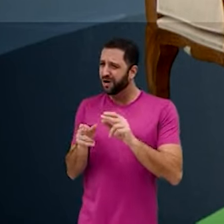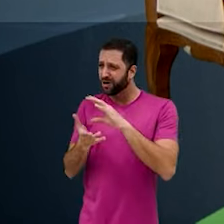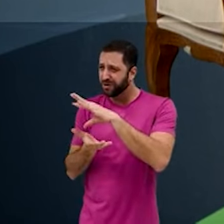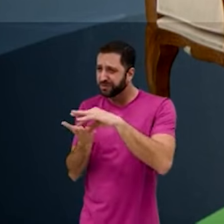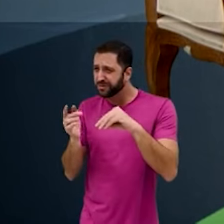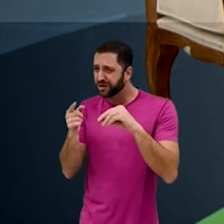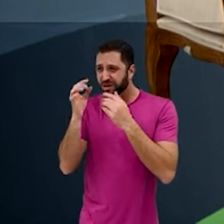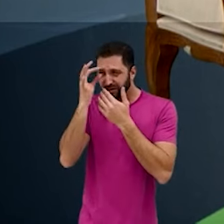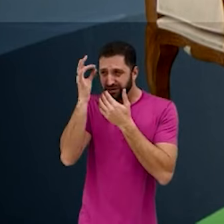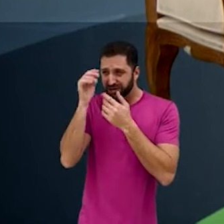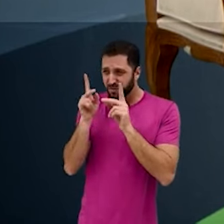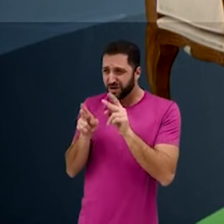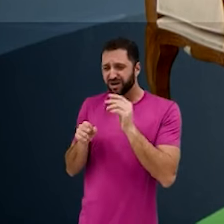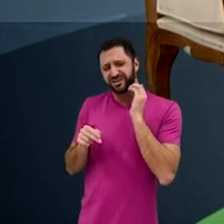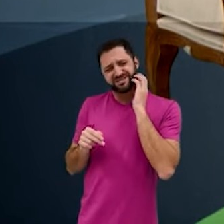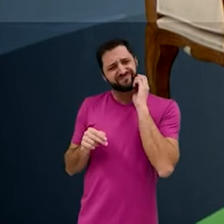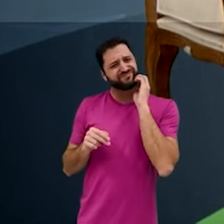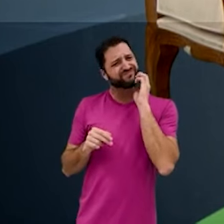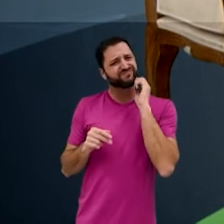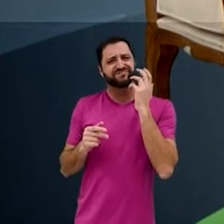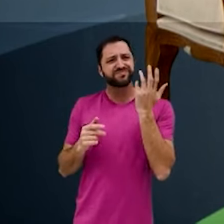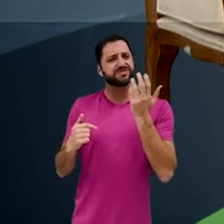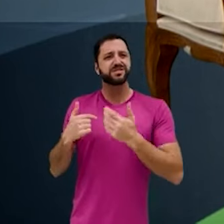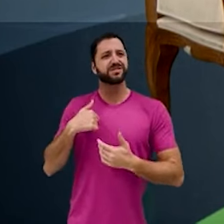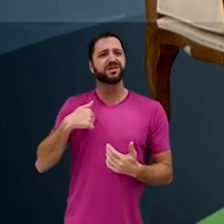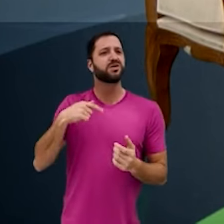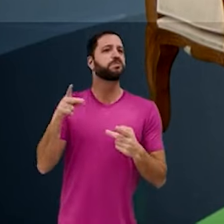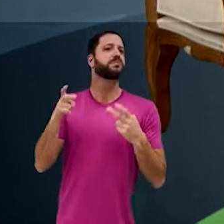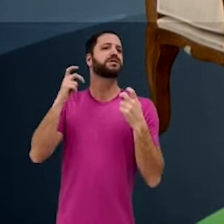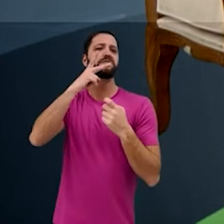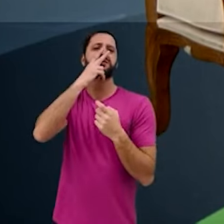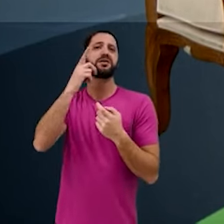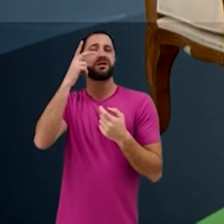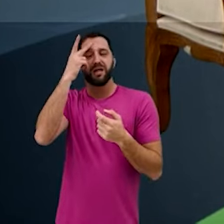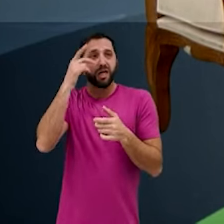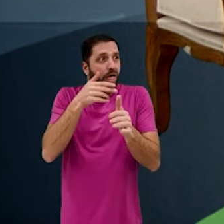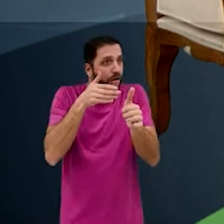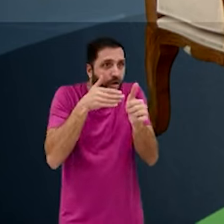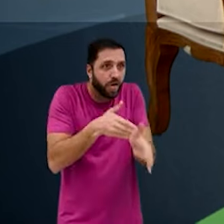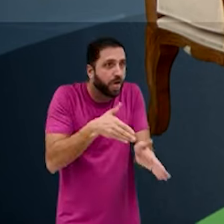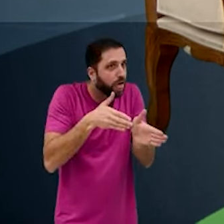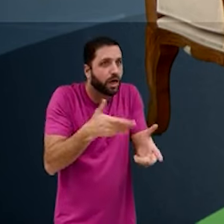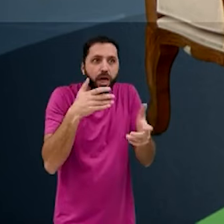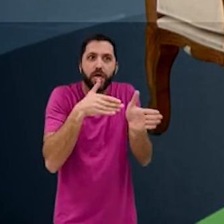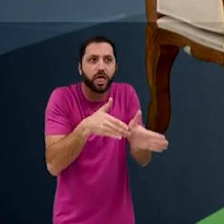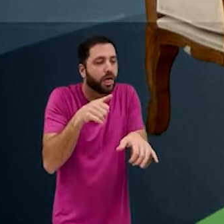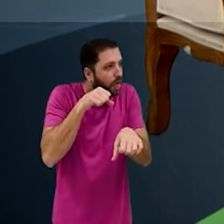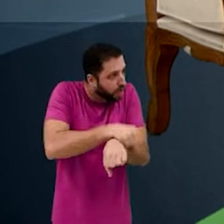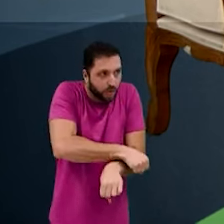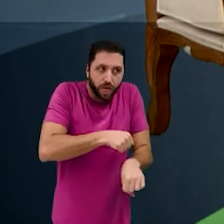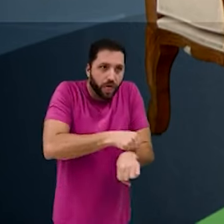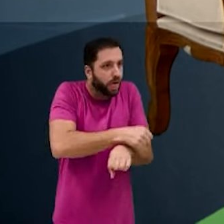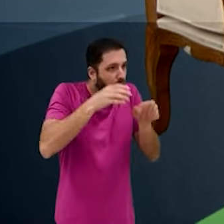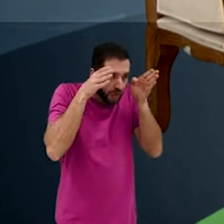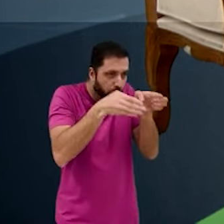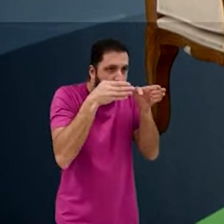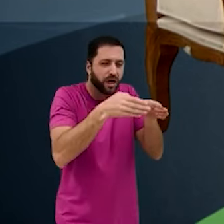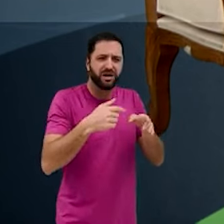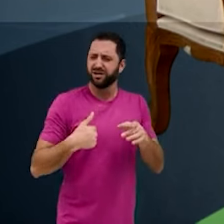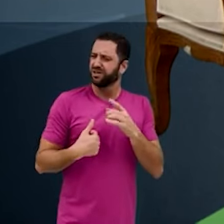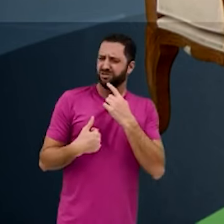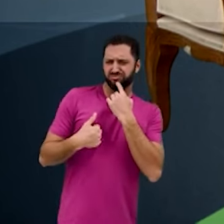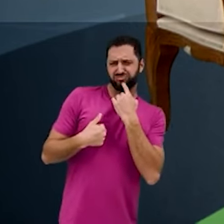comecei a ver um monte de escravo, mas assim, era uma coisa refém, não de parecer, mas de ser igual à pessoa que elas